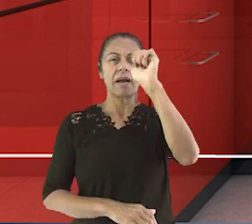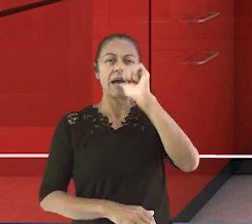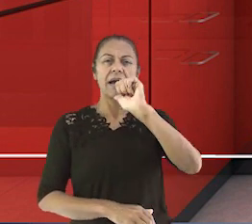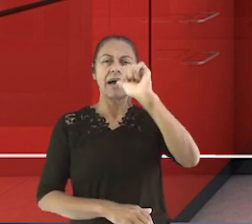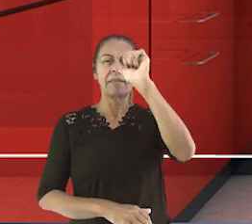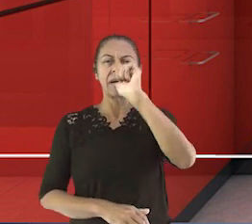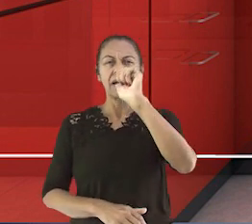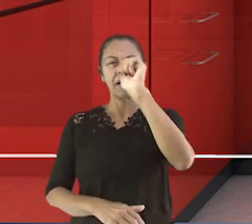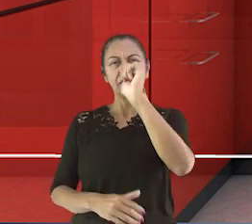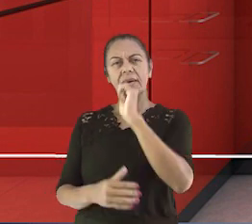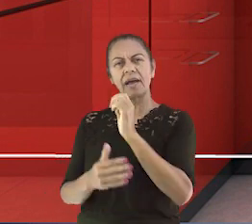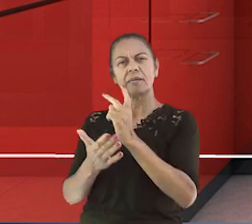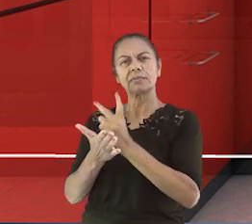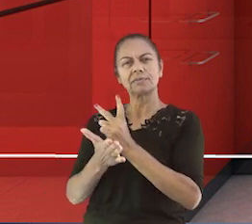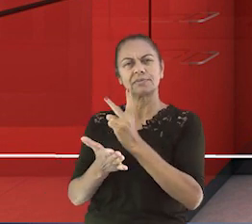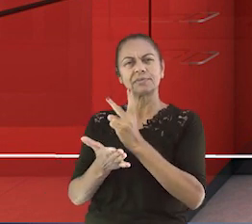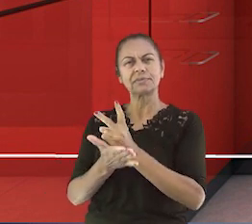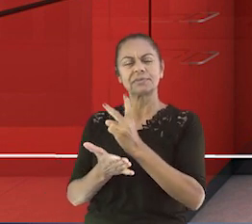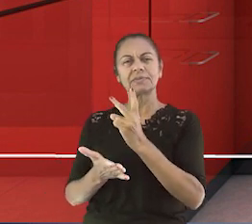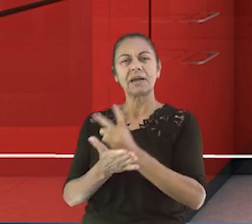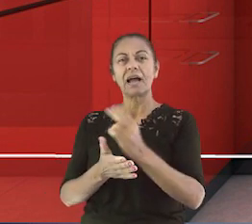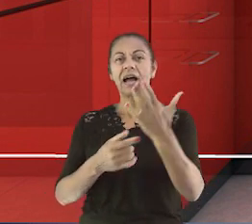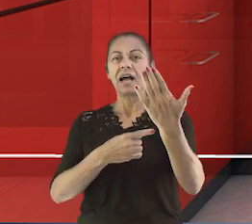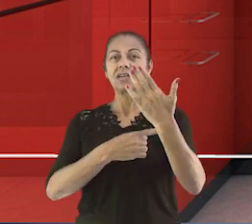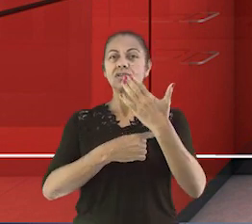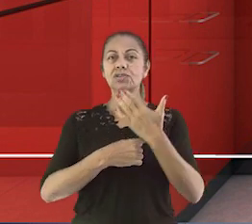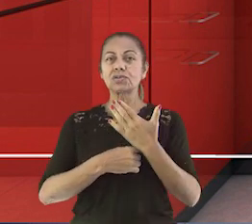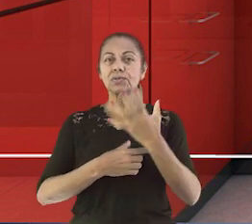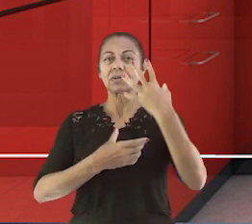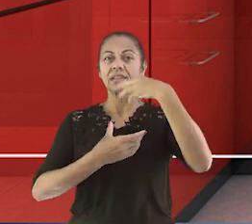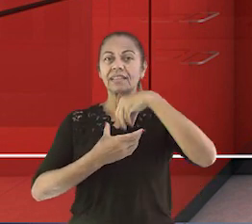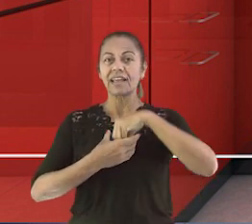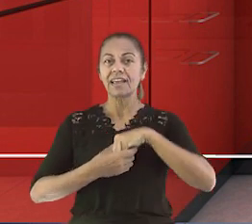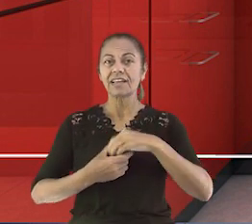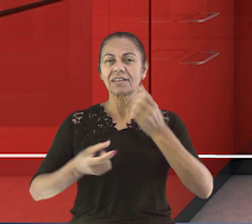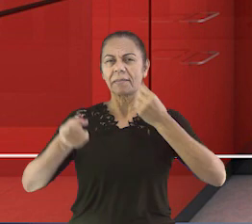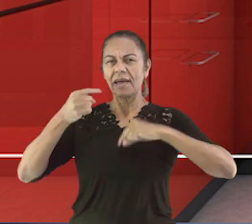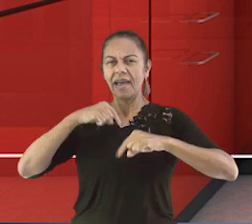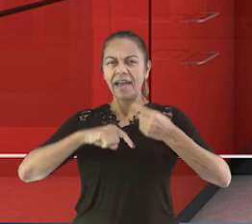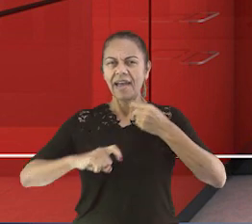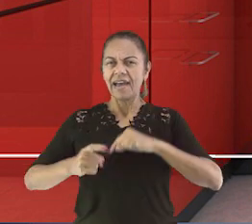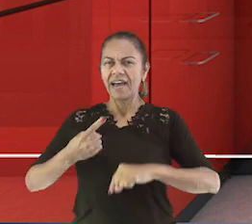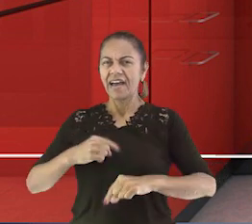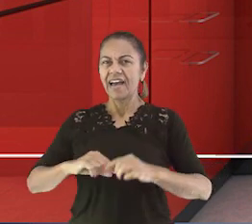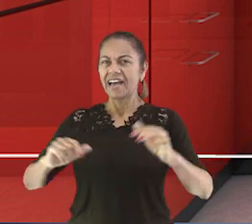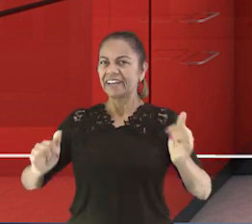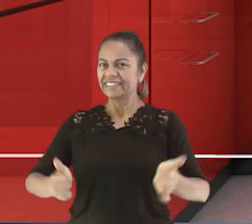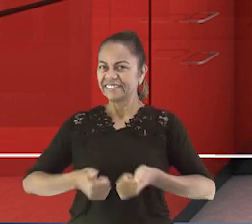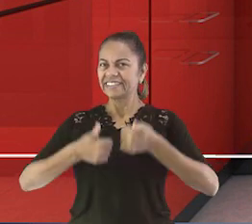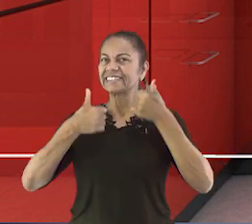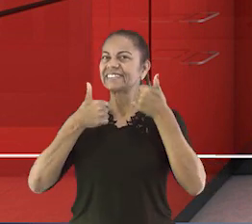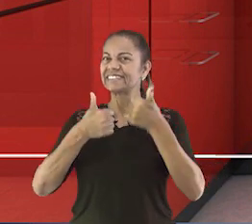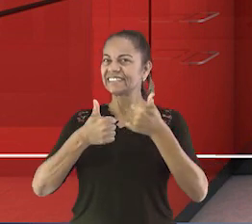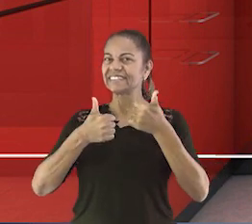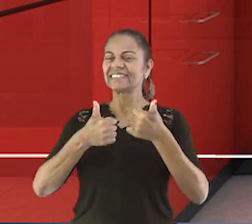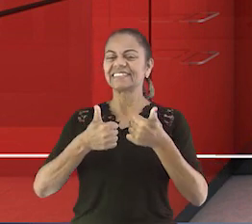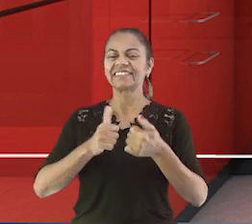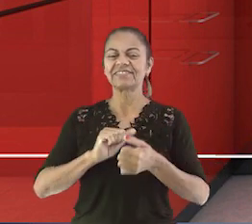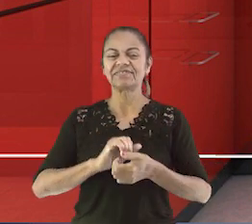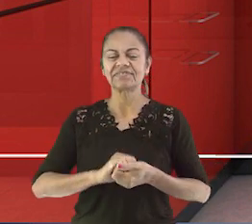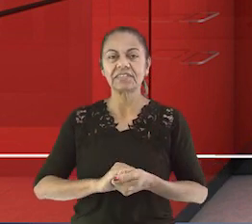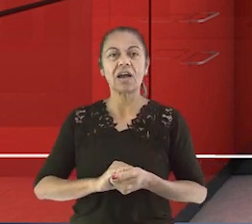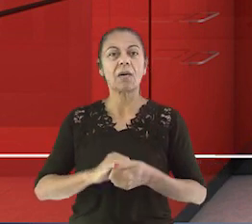Ou seja, quando bebemos água frequentemente, ajuda no melhor funcionamento do nosso